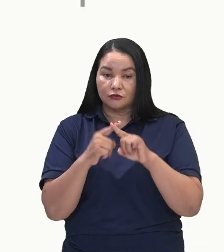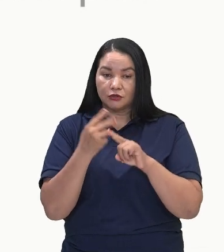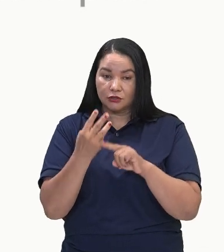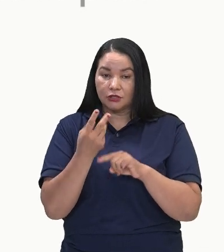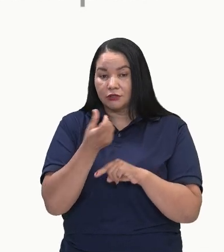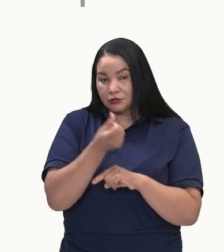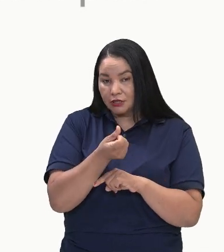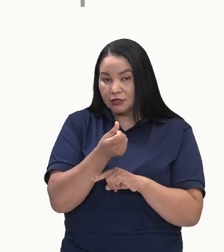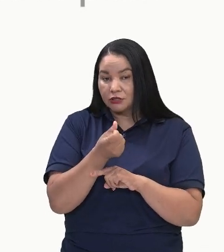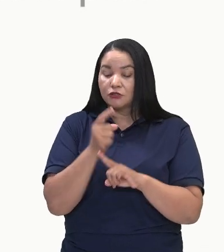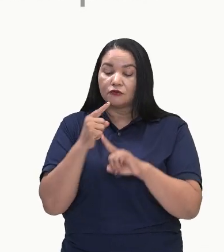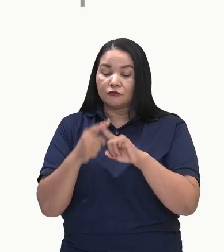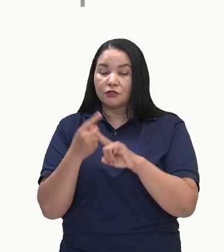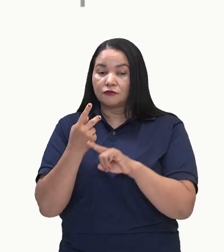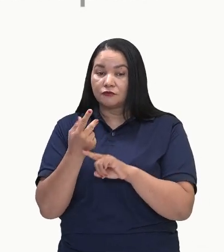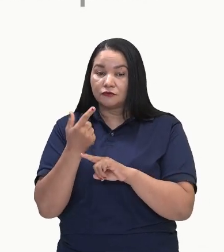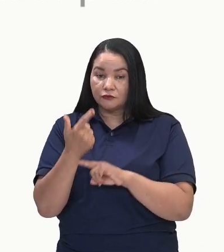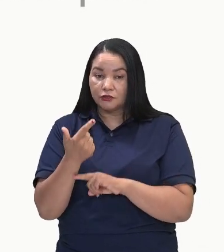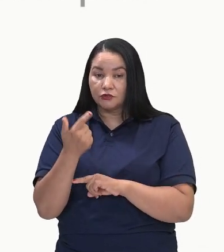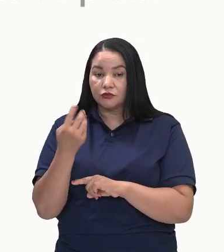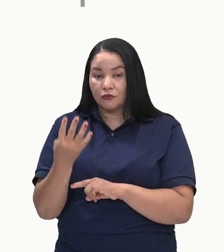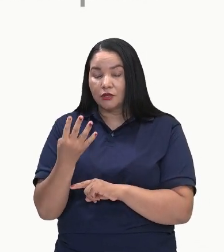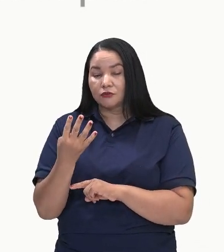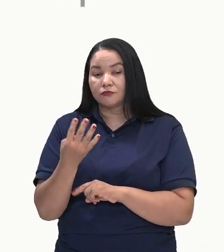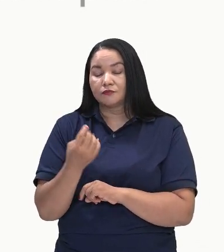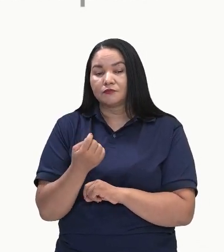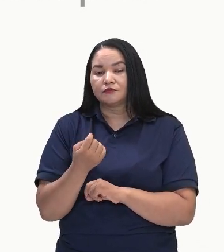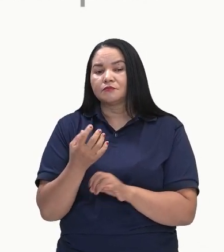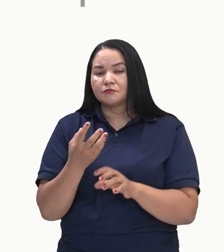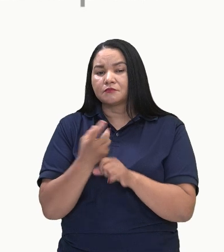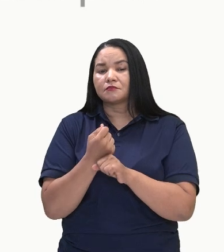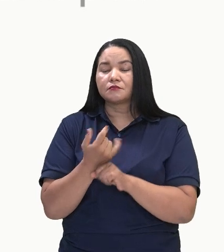vezes 24. Bora fazer esse cálculo aqui rapidinho.